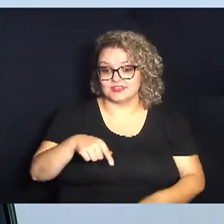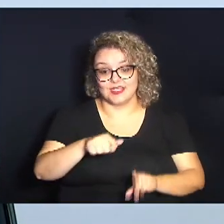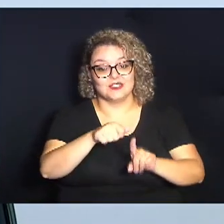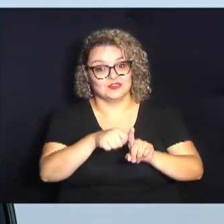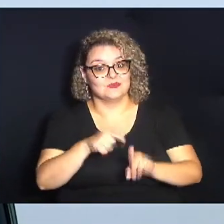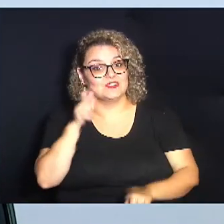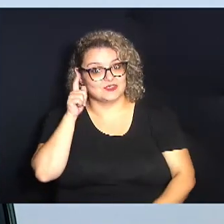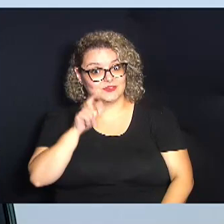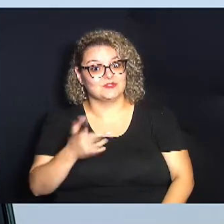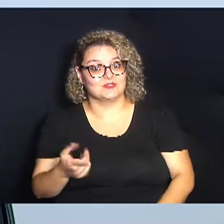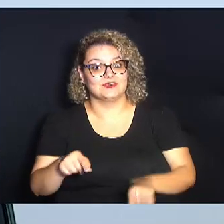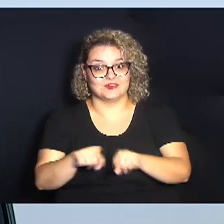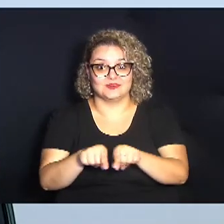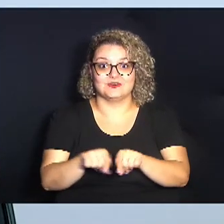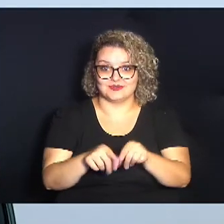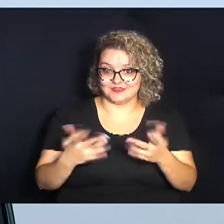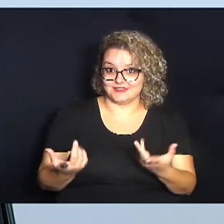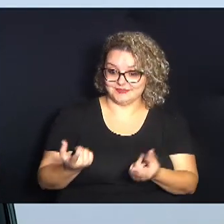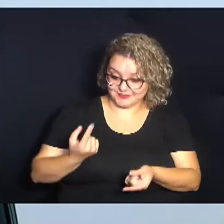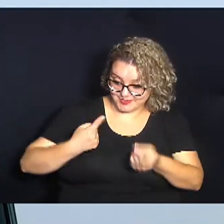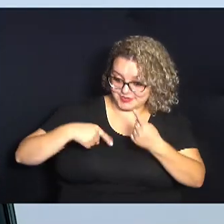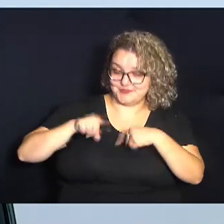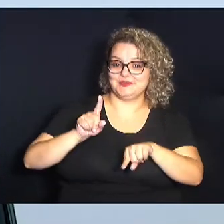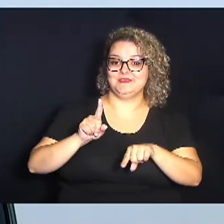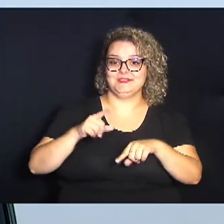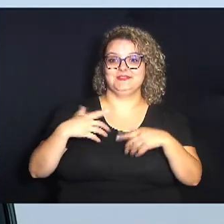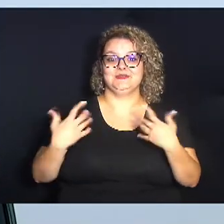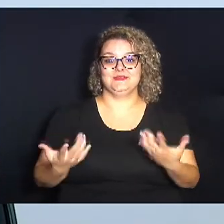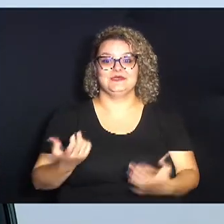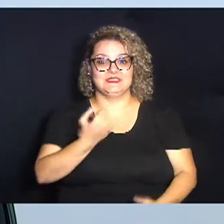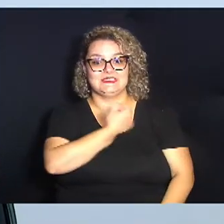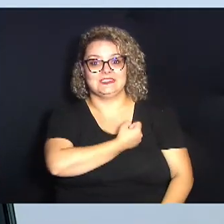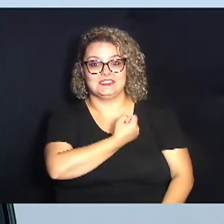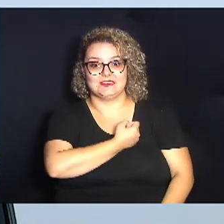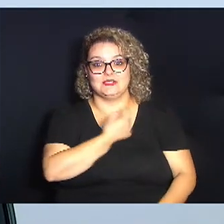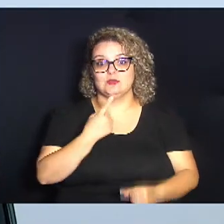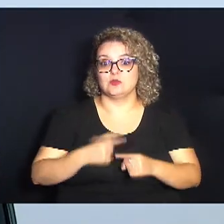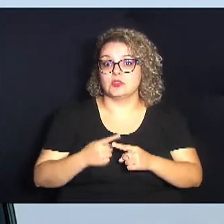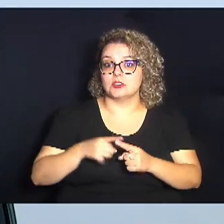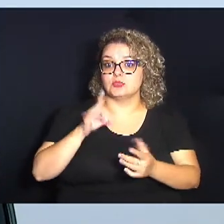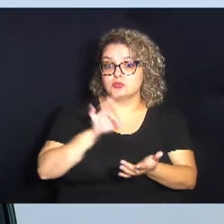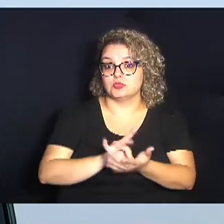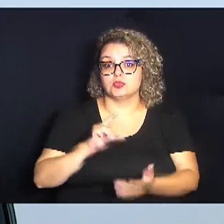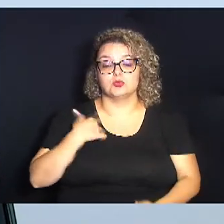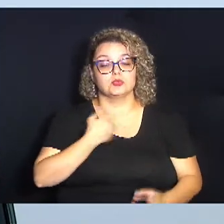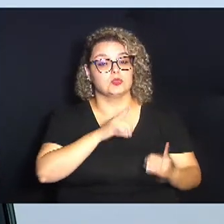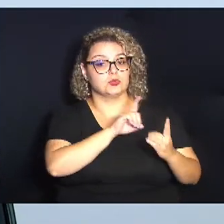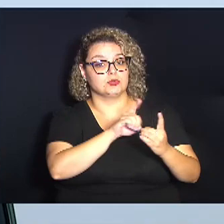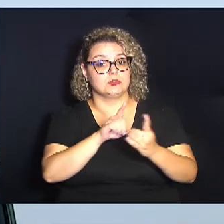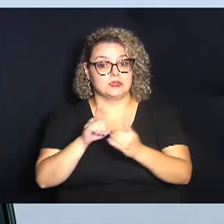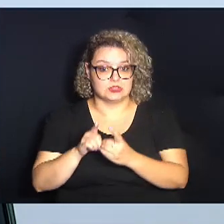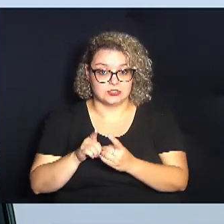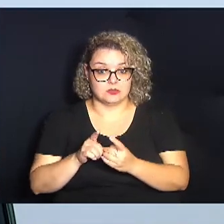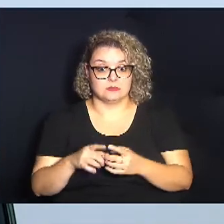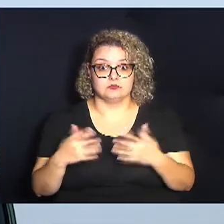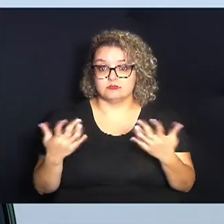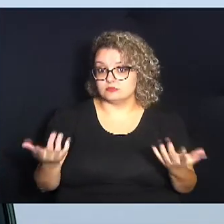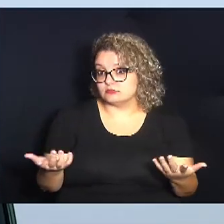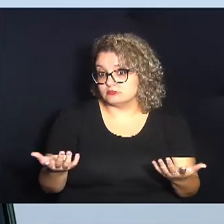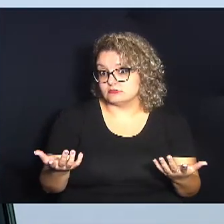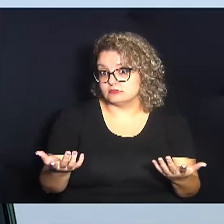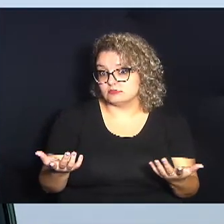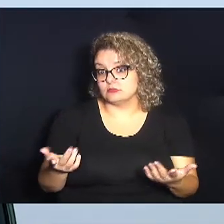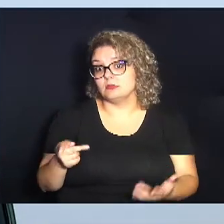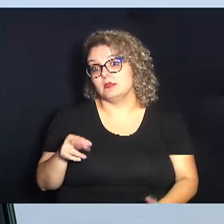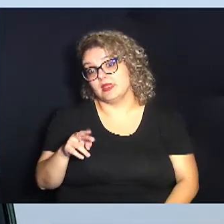gente consiga, então, superar esse número, porque de fato o nosso atendimento é perene,